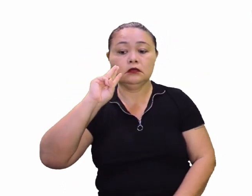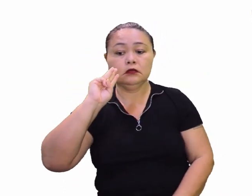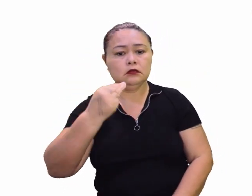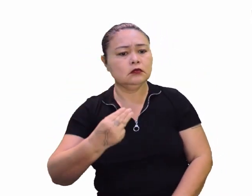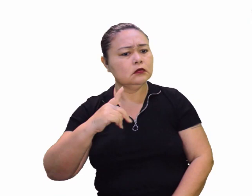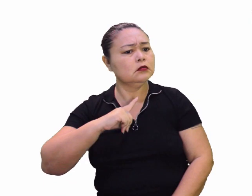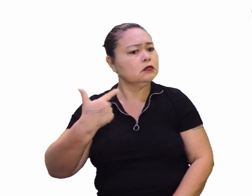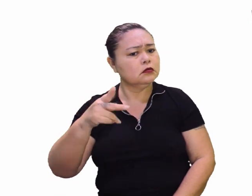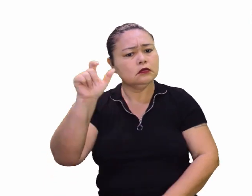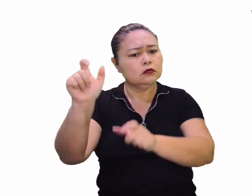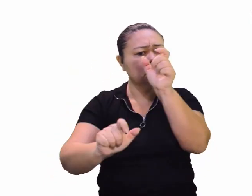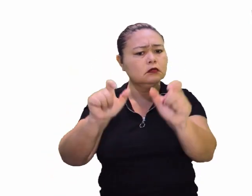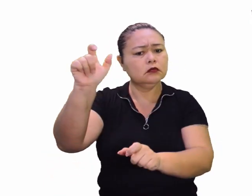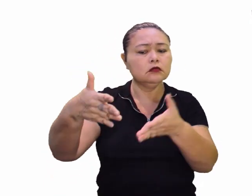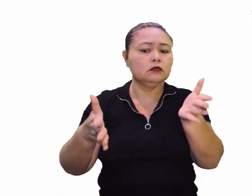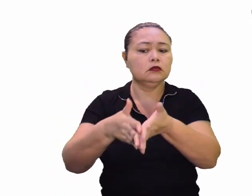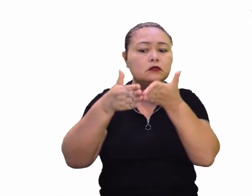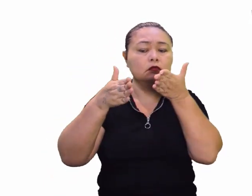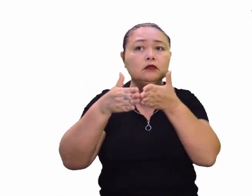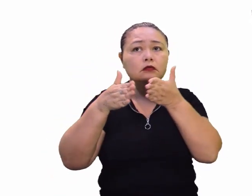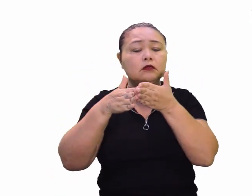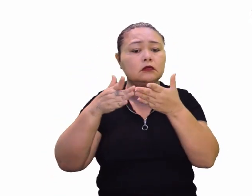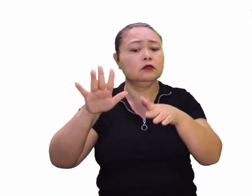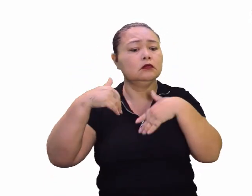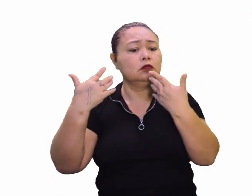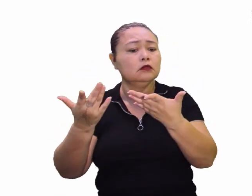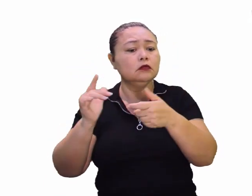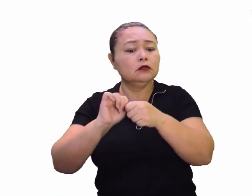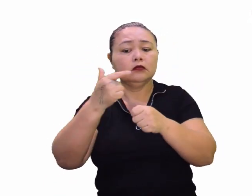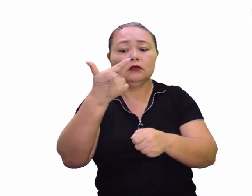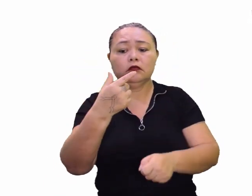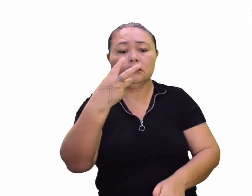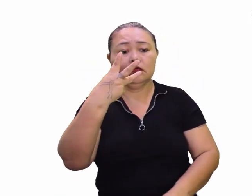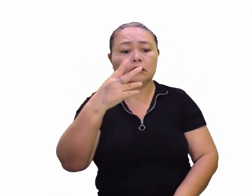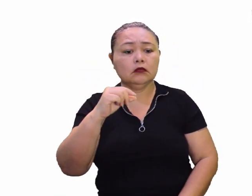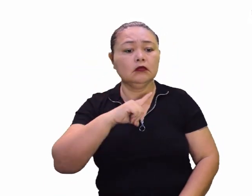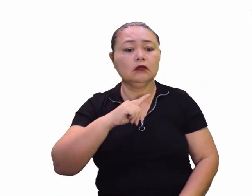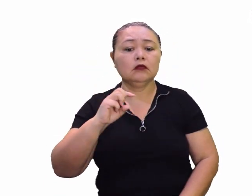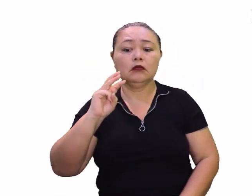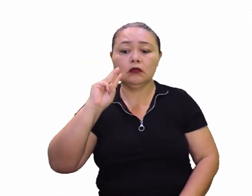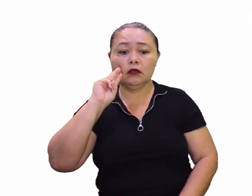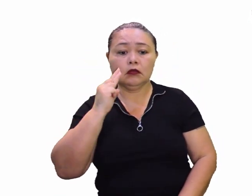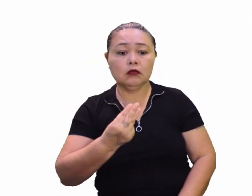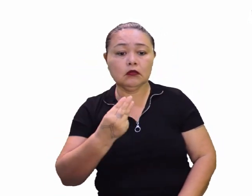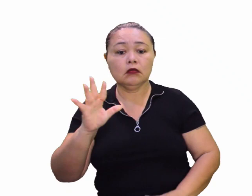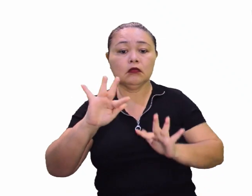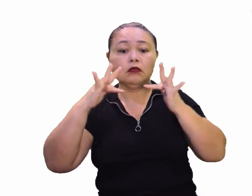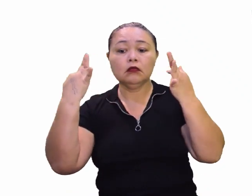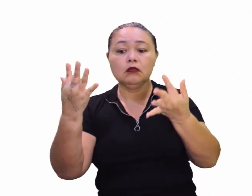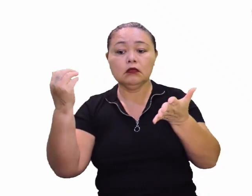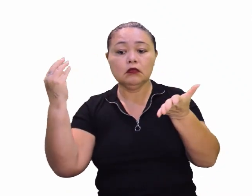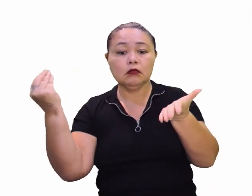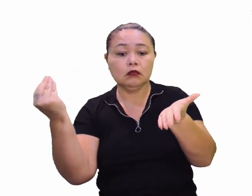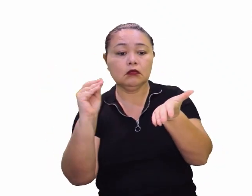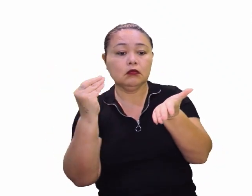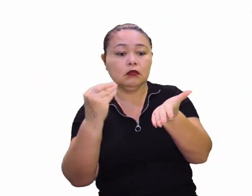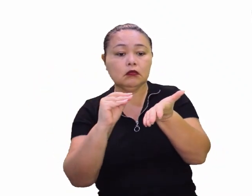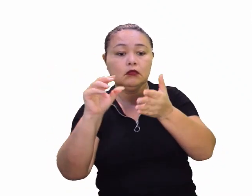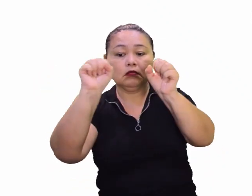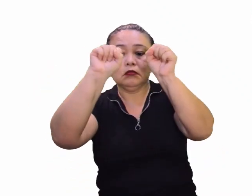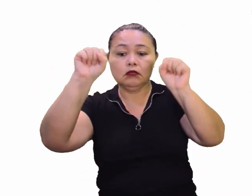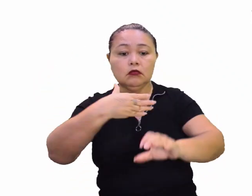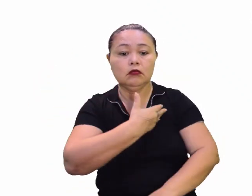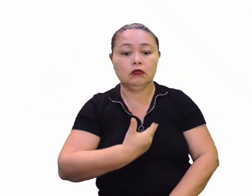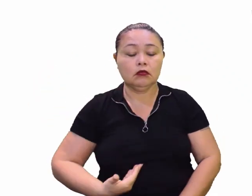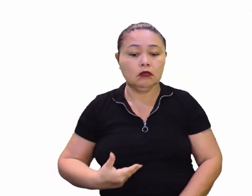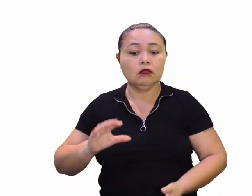em situação de pobreza. E 230 milhões de famílias cadastradas no sistema público de distribuição